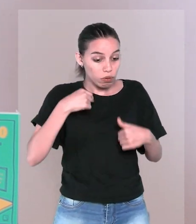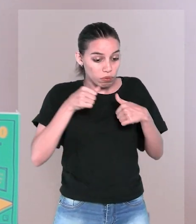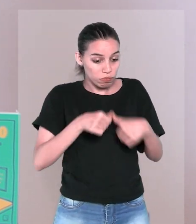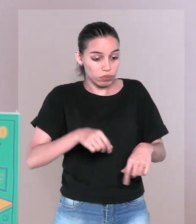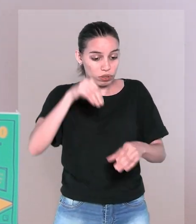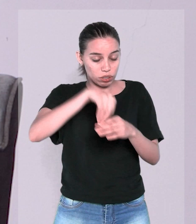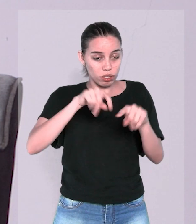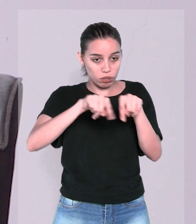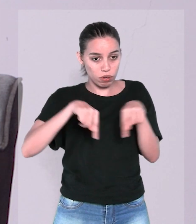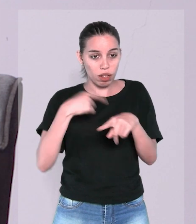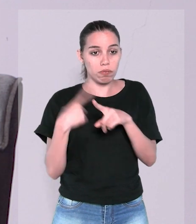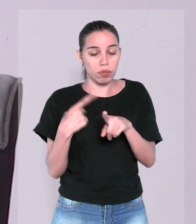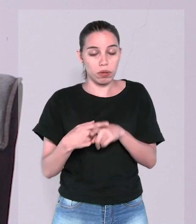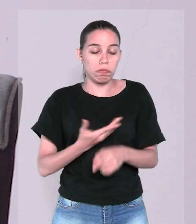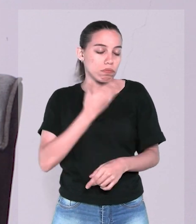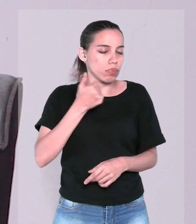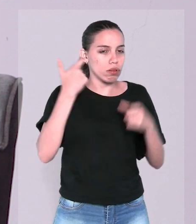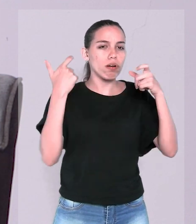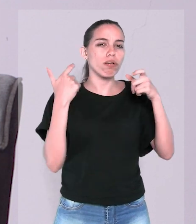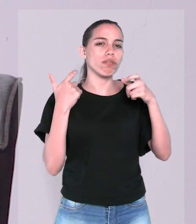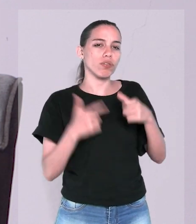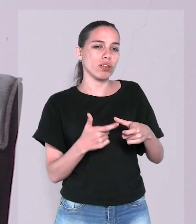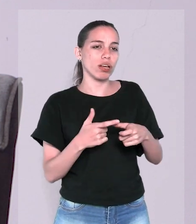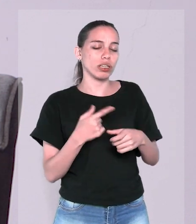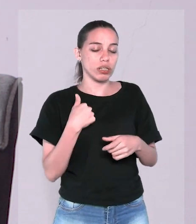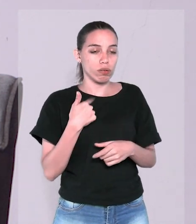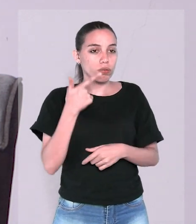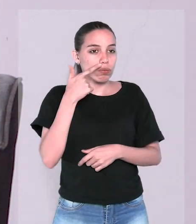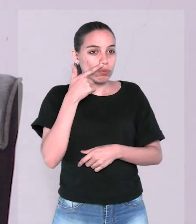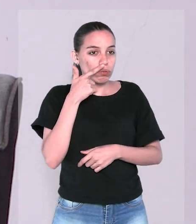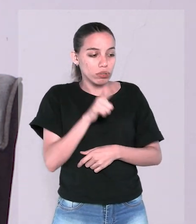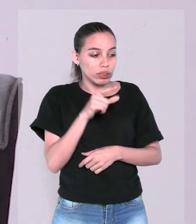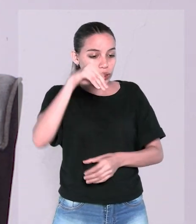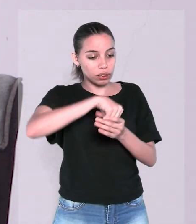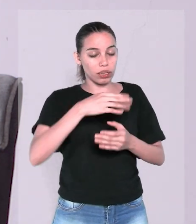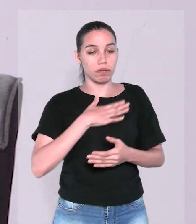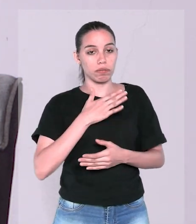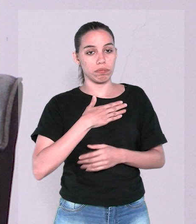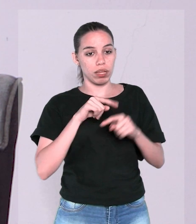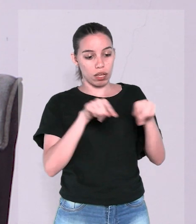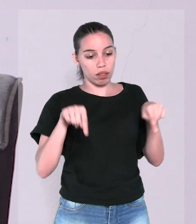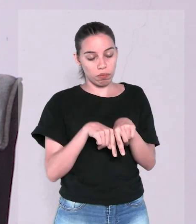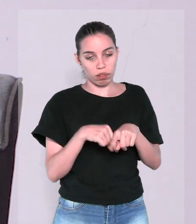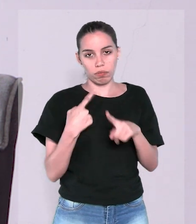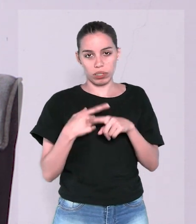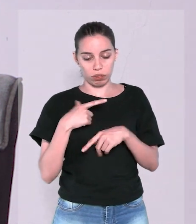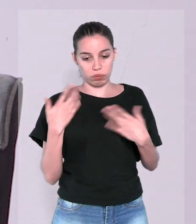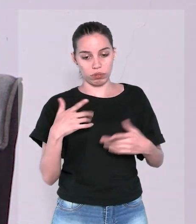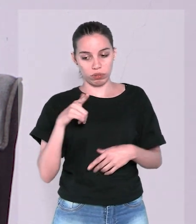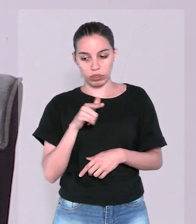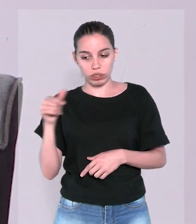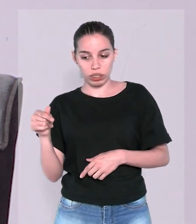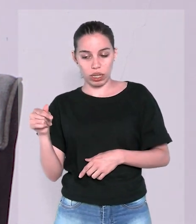E quem me dizia isso? Um menino de 13 anos de idade. Eu fico dentro do quarto porque